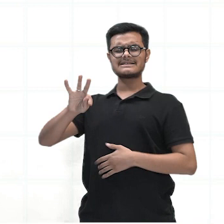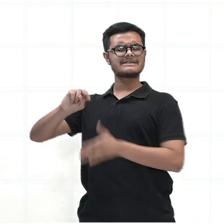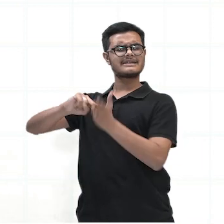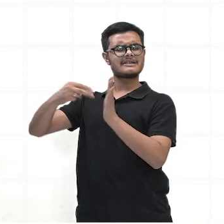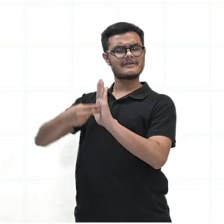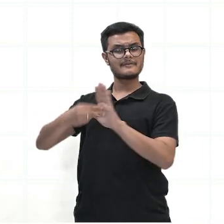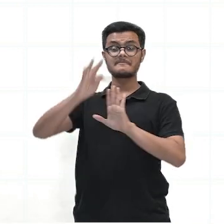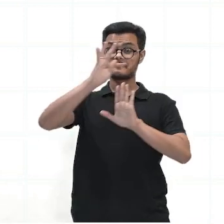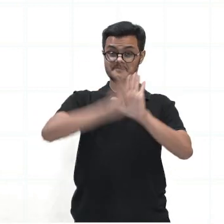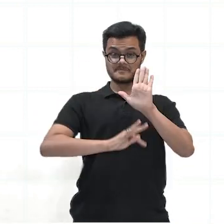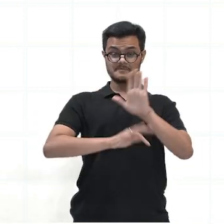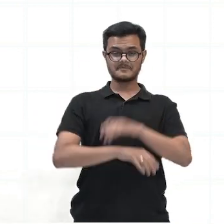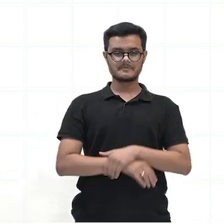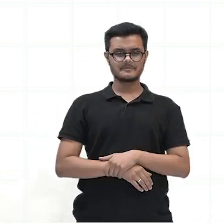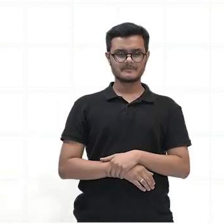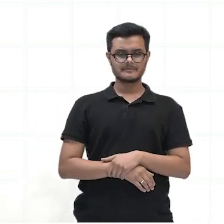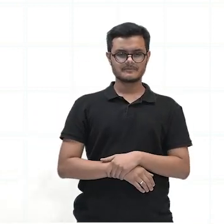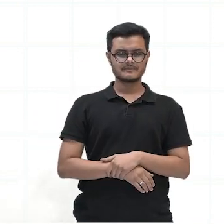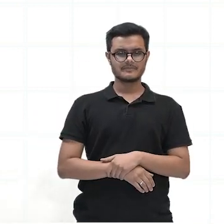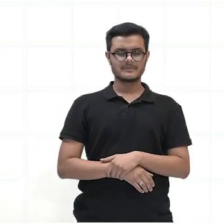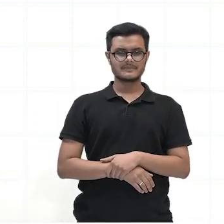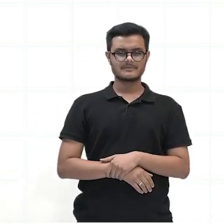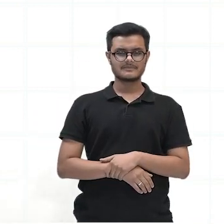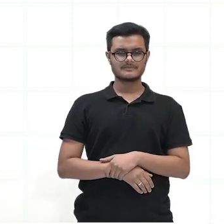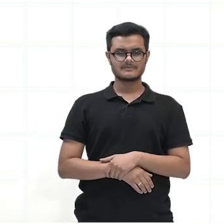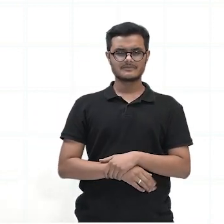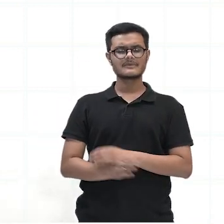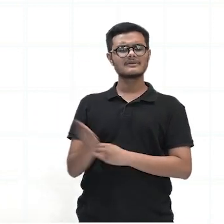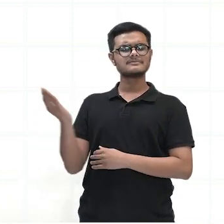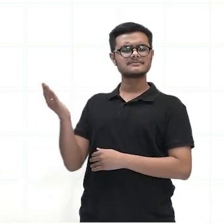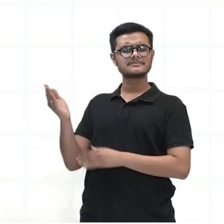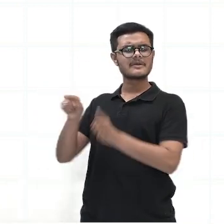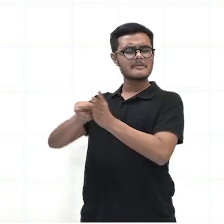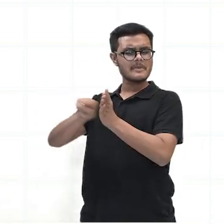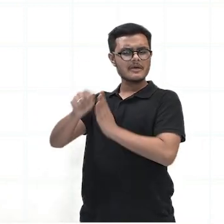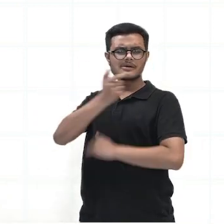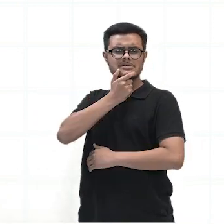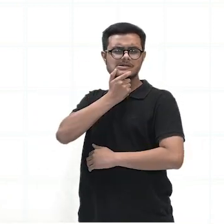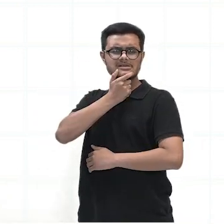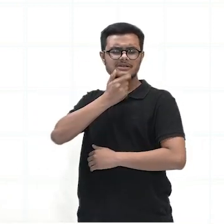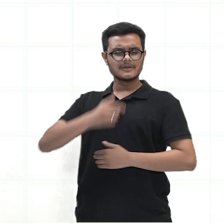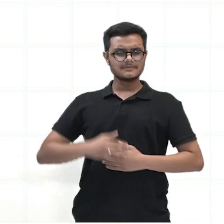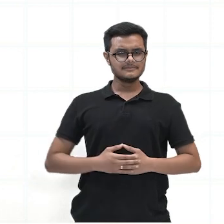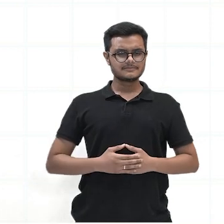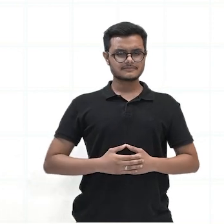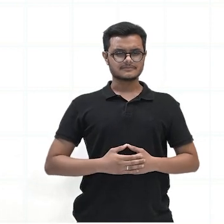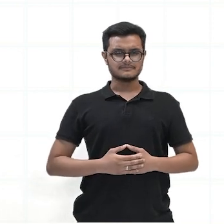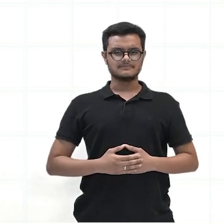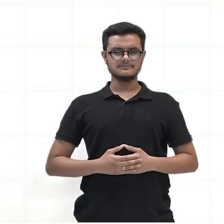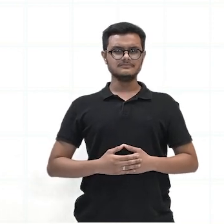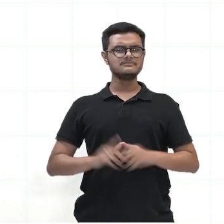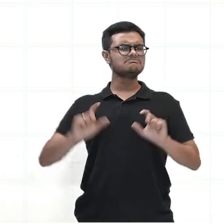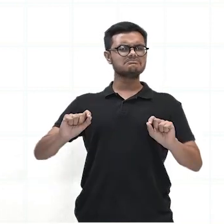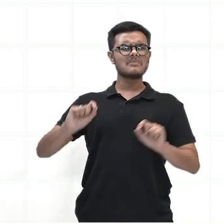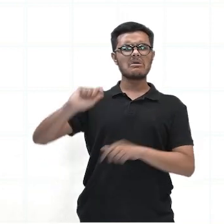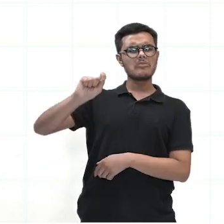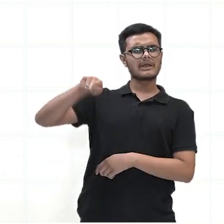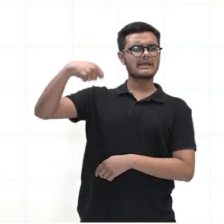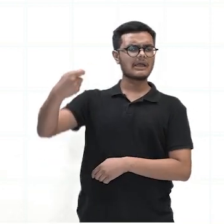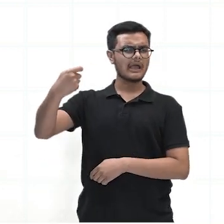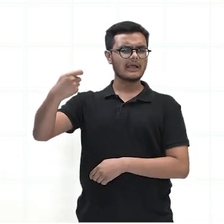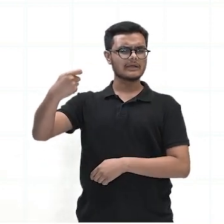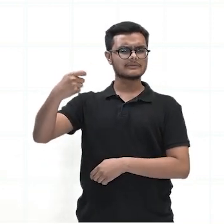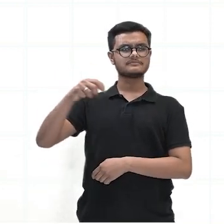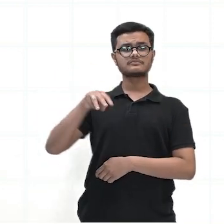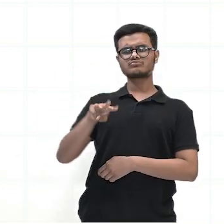Who invented emojis? Who invented emojis? Quem? A palavra